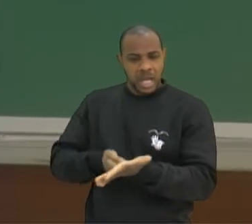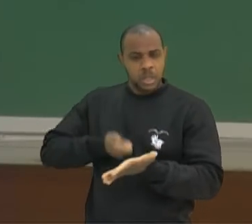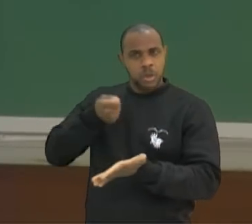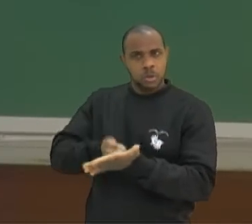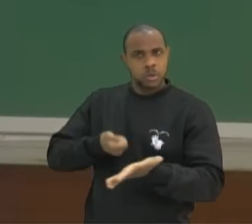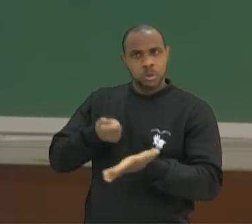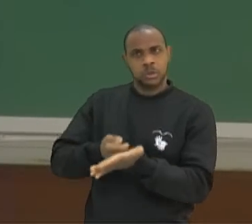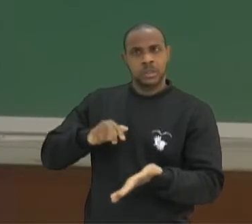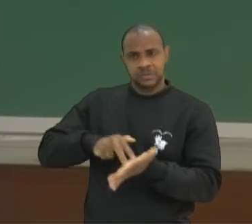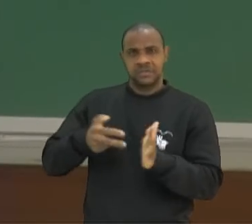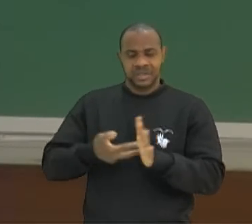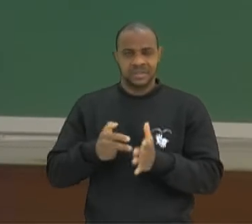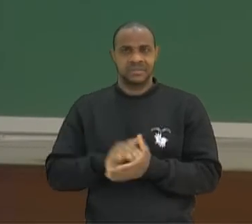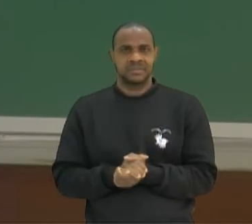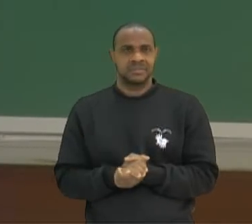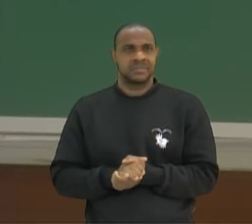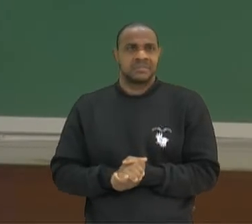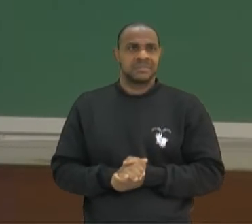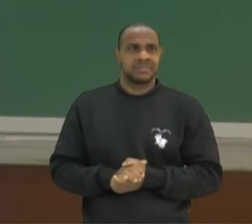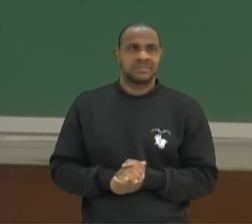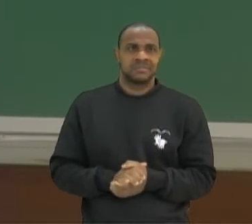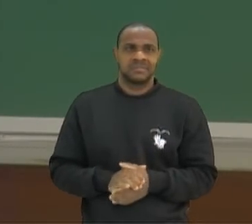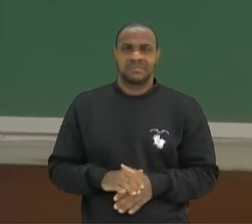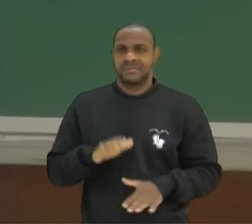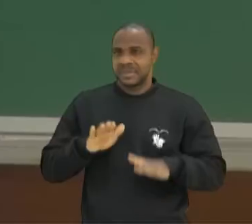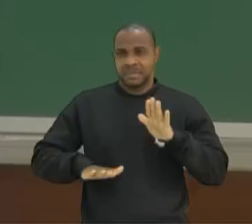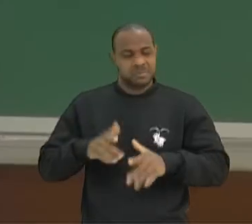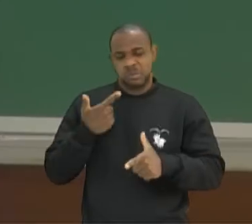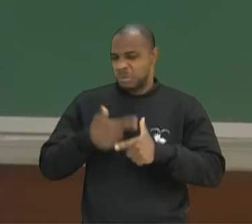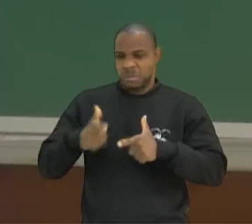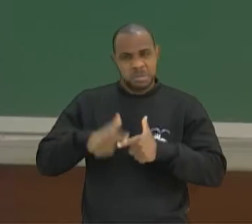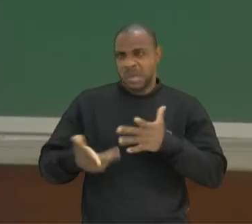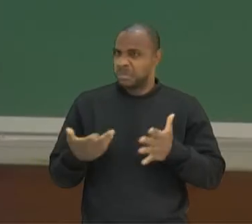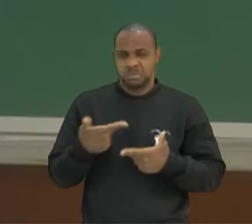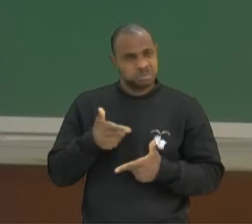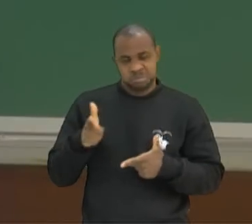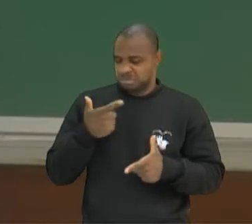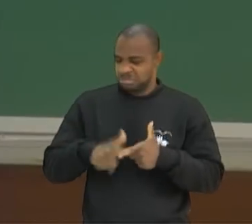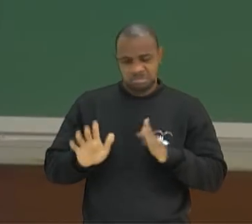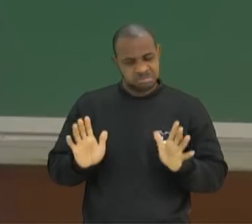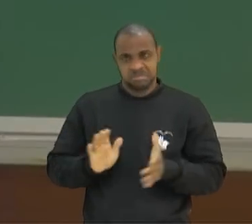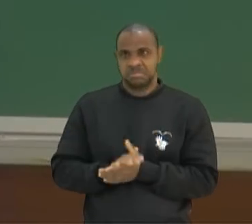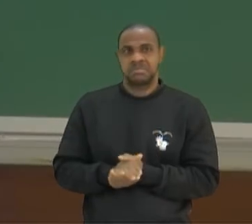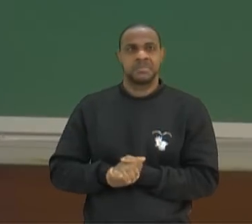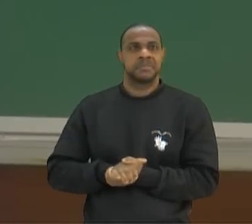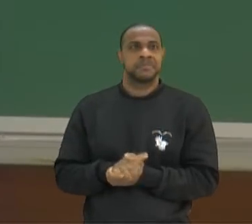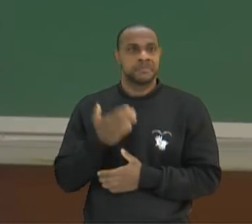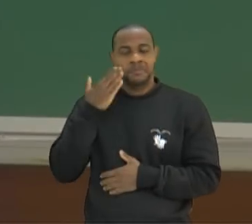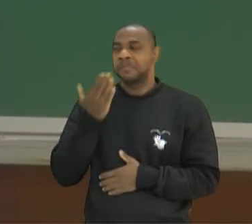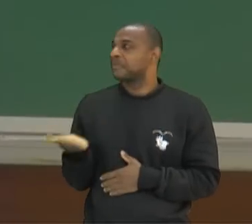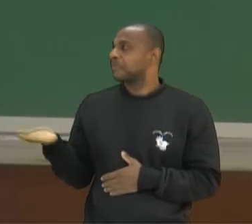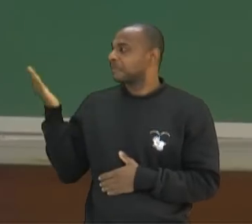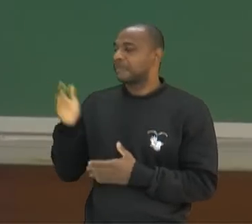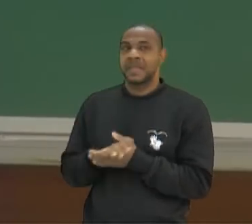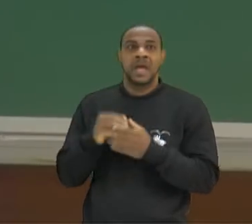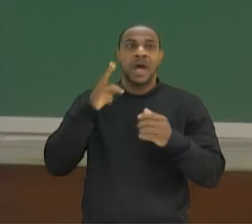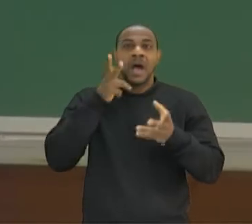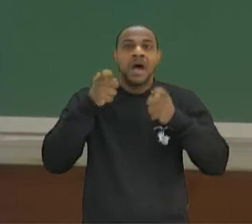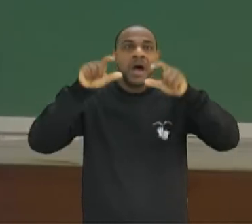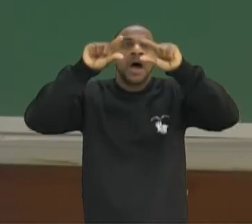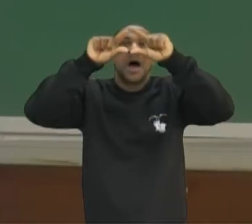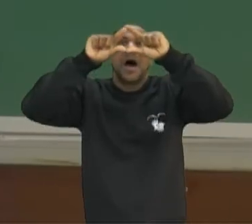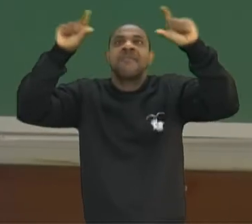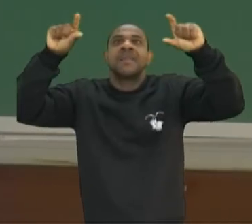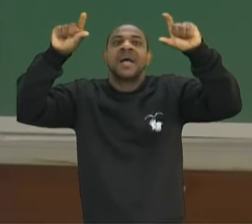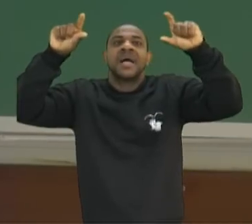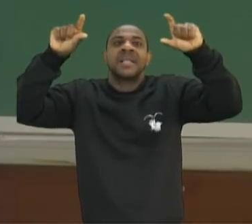ok? Independente do obstáculo. Nossa, adorei essa frase. Vamos lá. Observando a frase acima, os